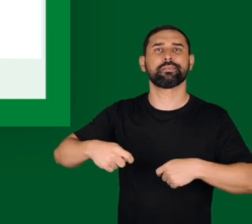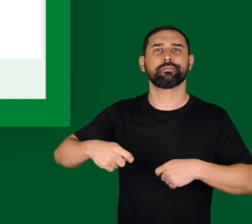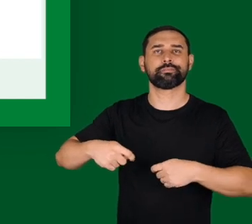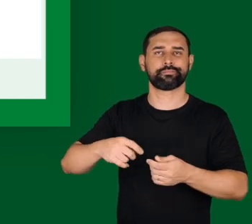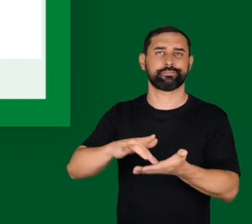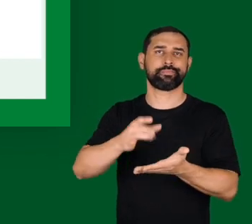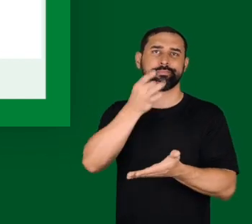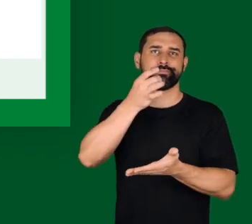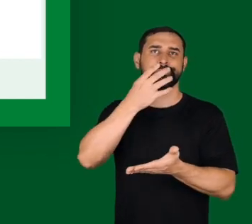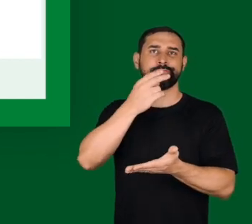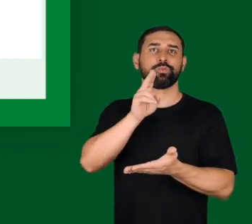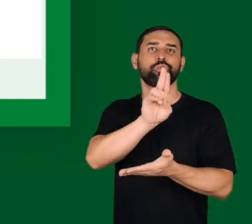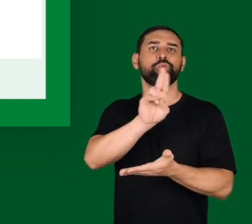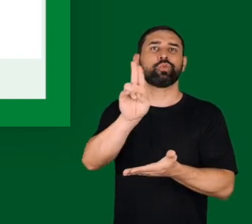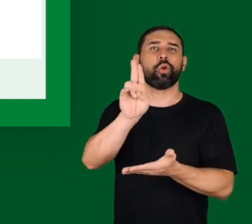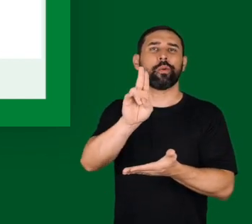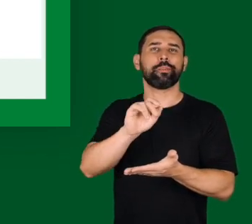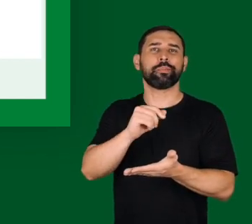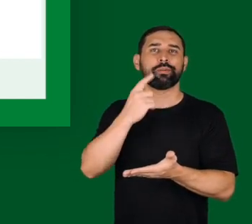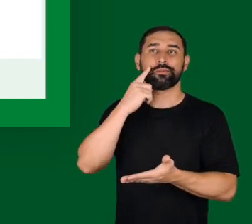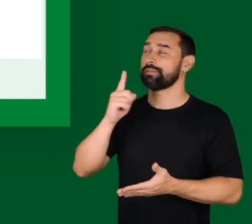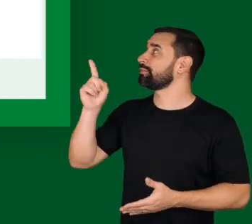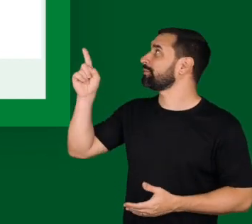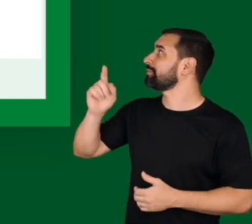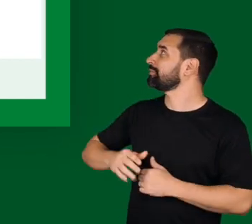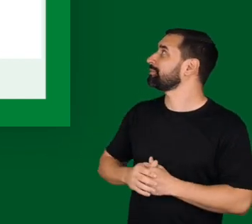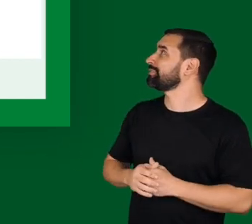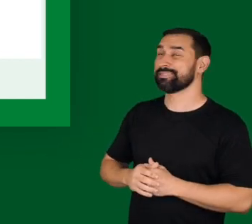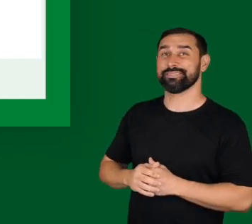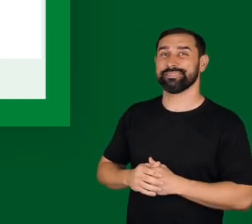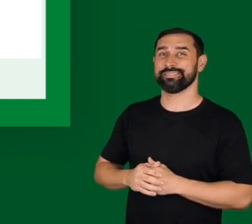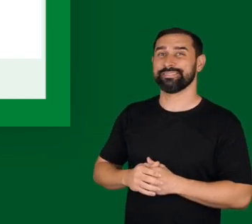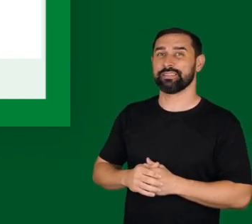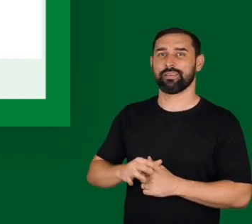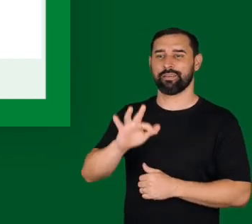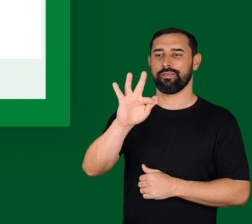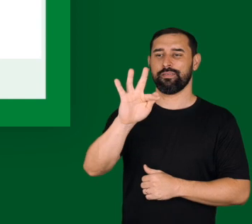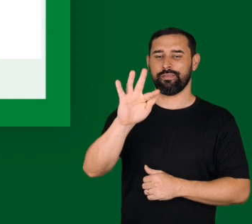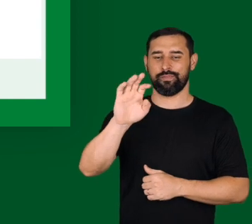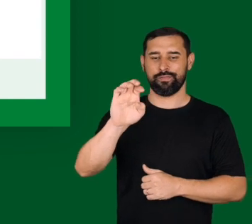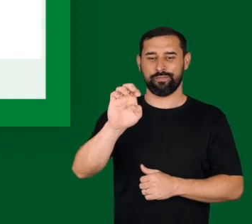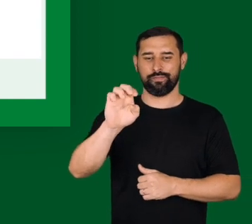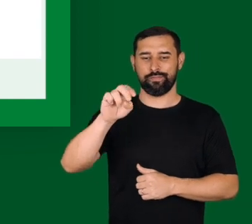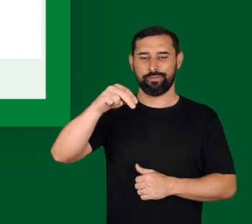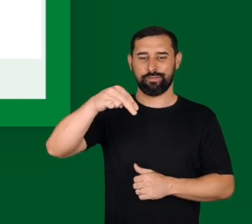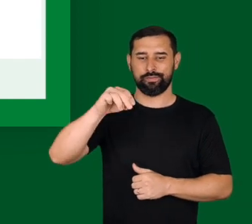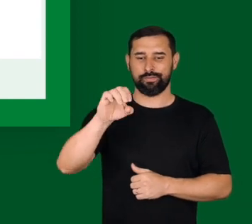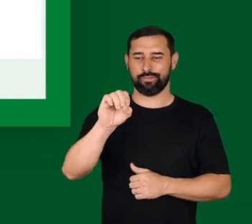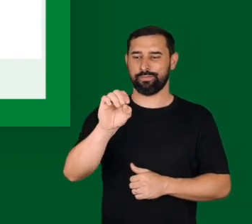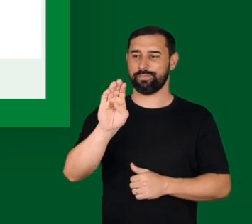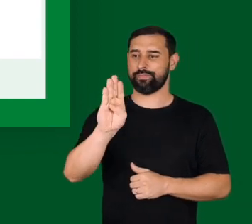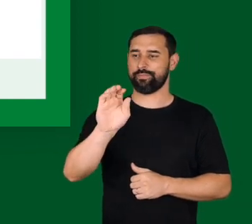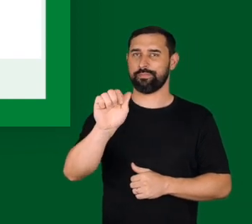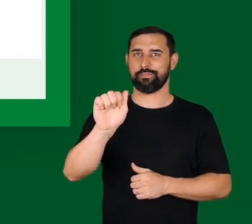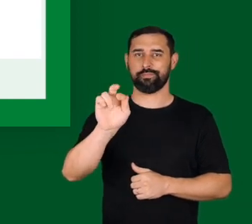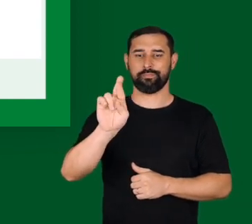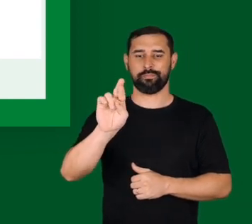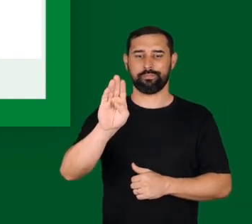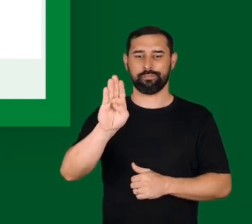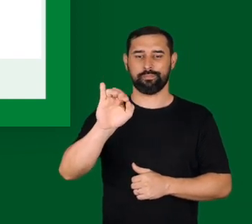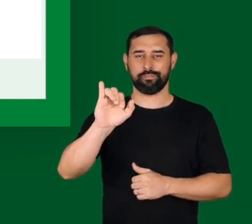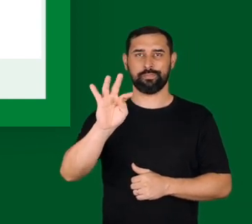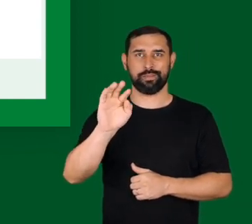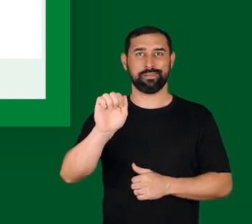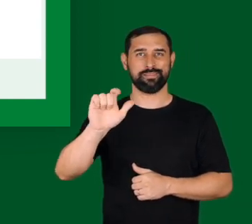escolha para o tratamento da crise convulsiva no período neonatal é o uso do quê? Do fenobarbital, na dose de 20